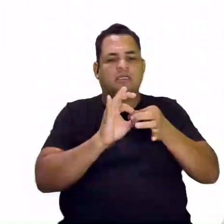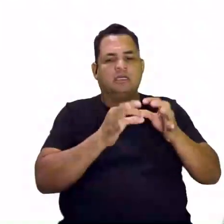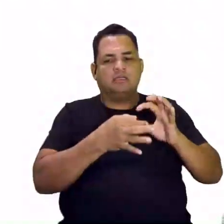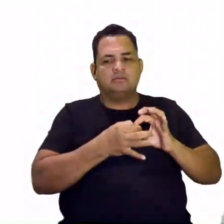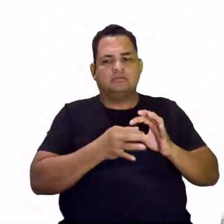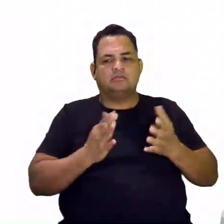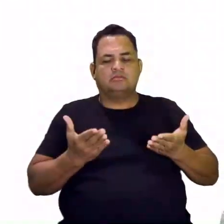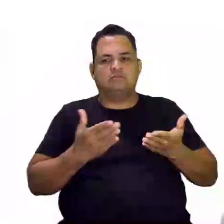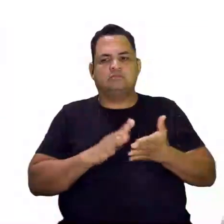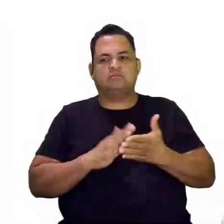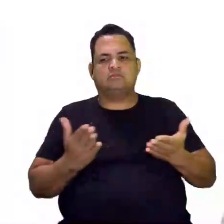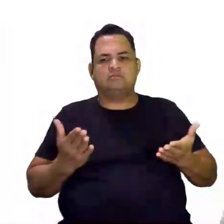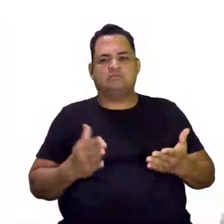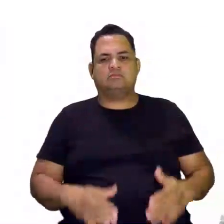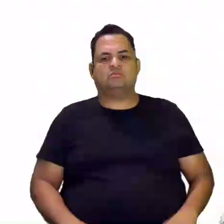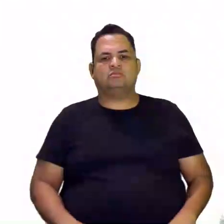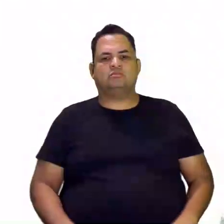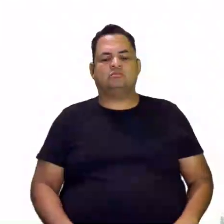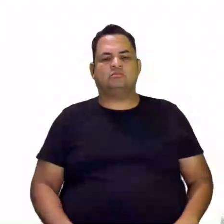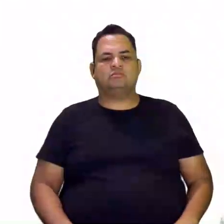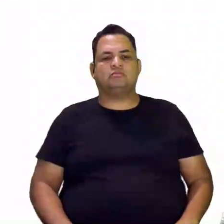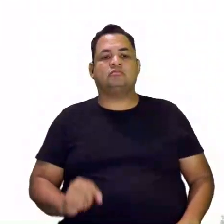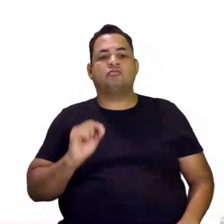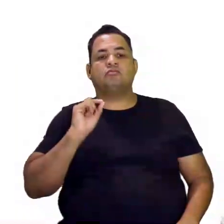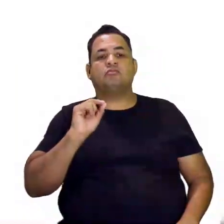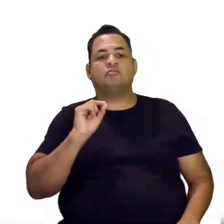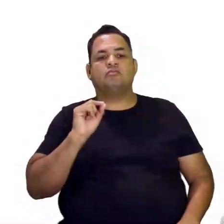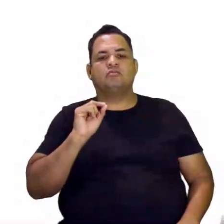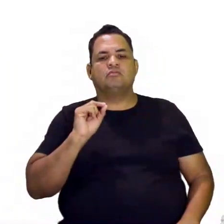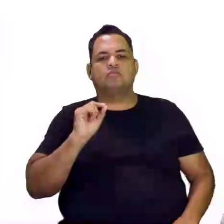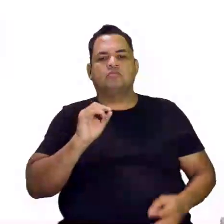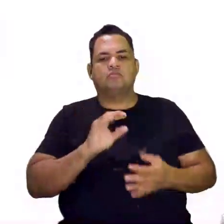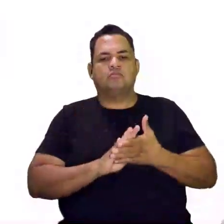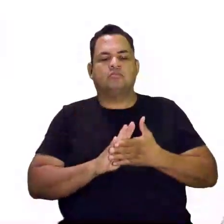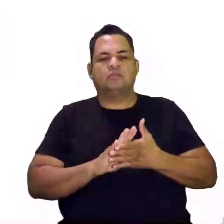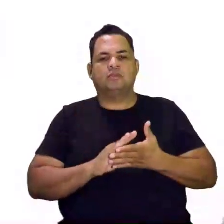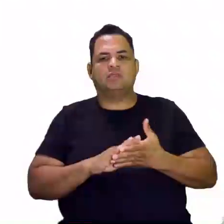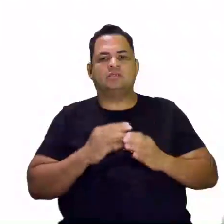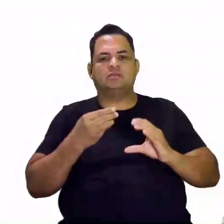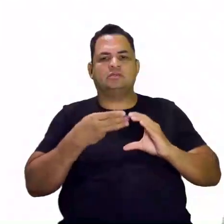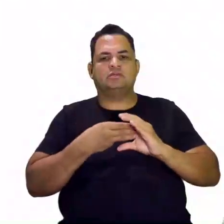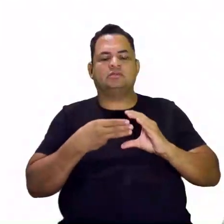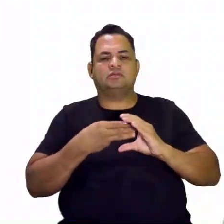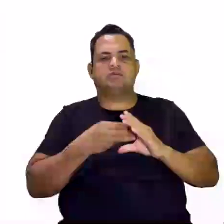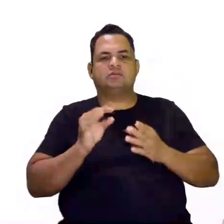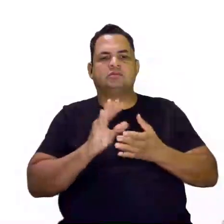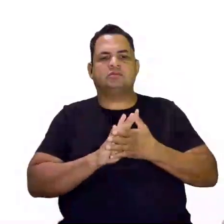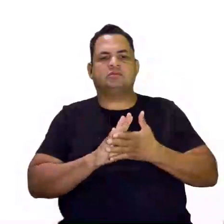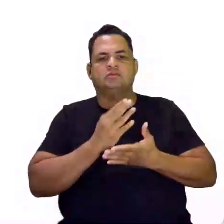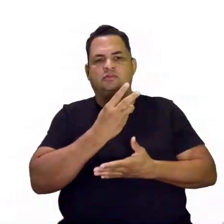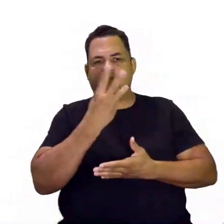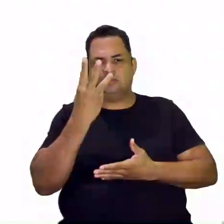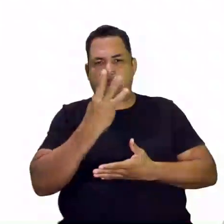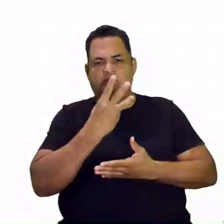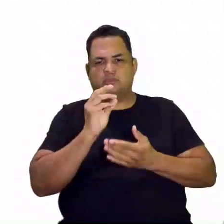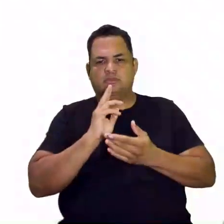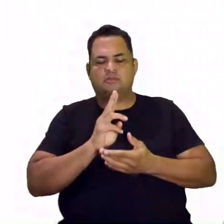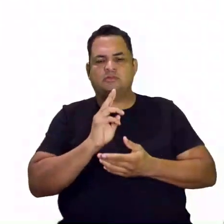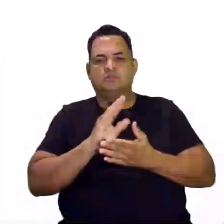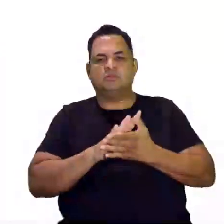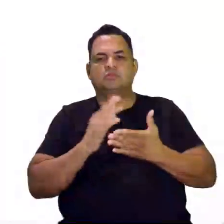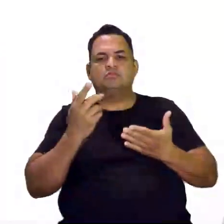outros, tá? E aí, o que esse procarionte fotossintetizante e o procarionte aeróbio